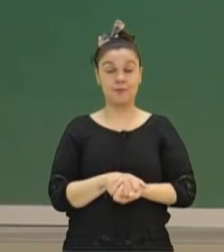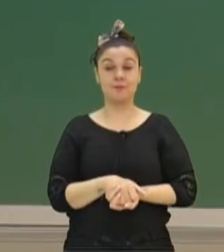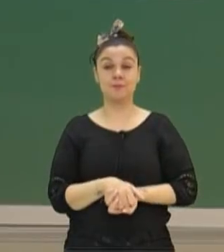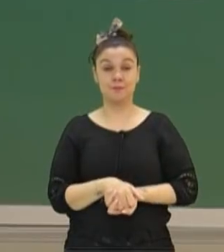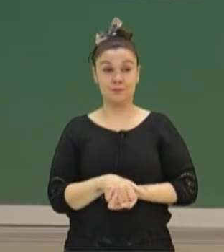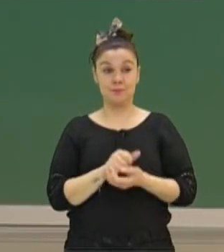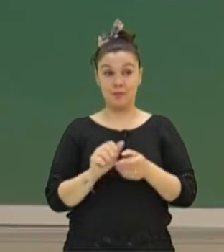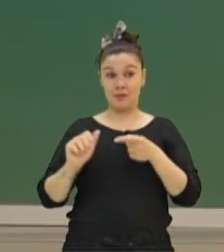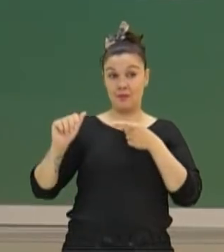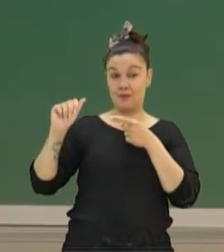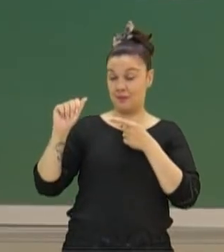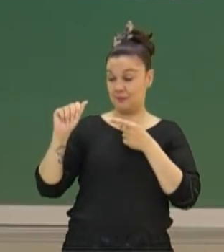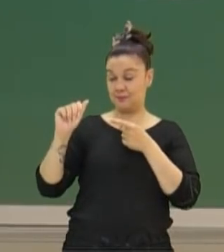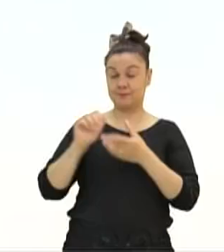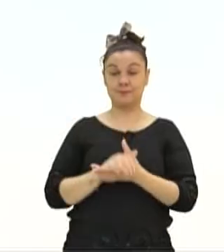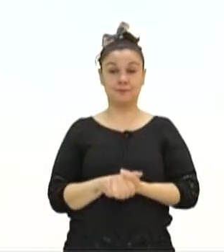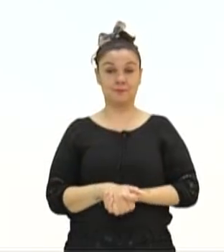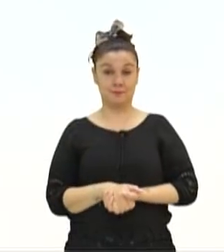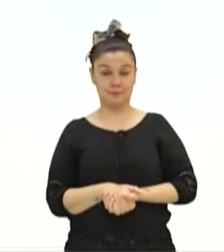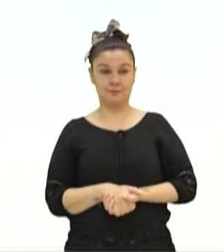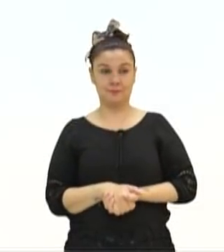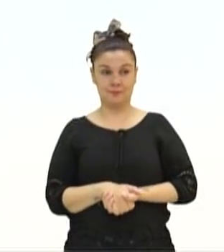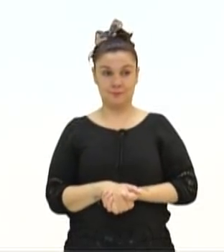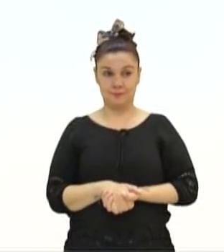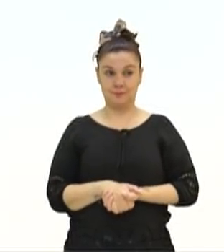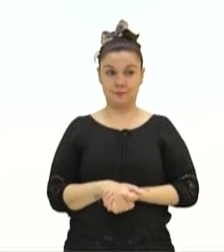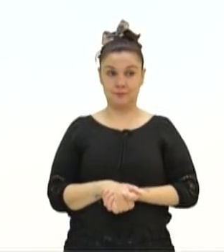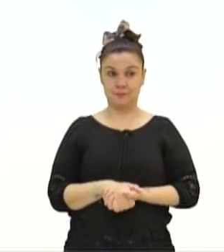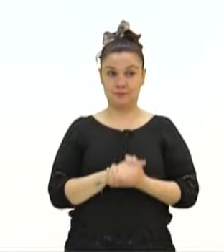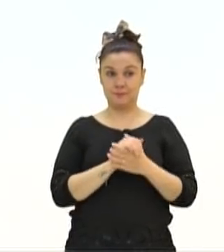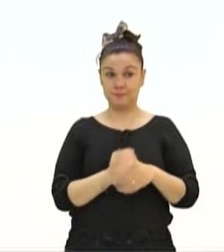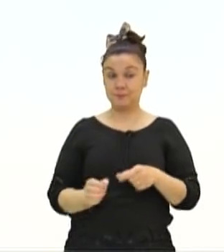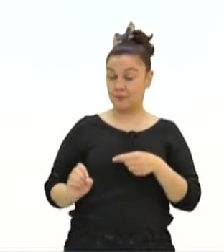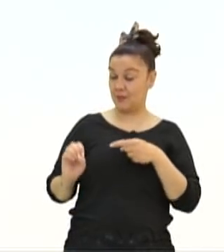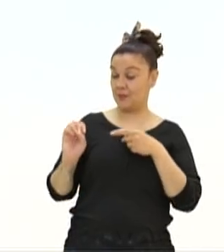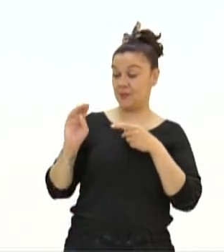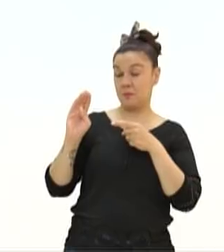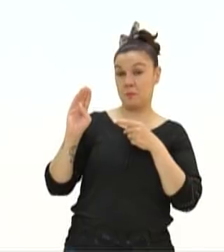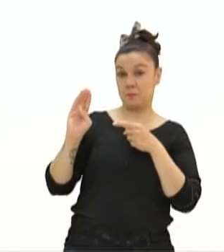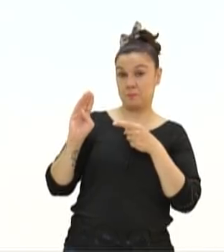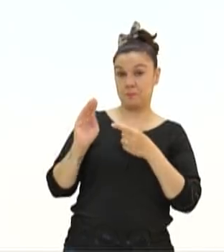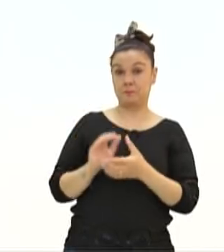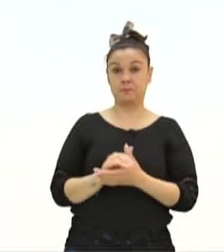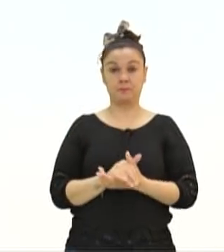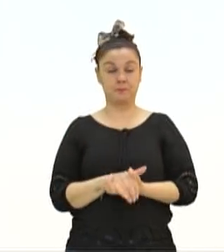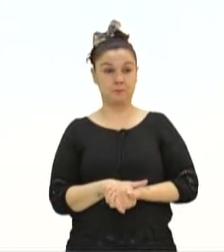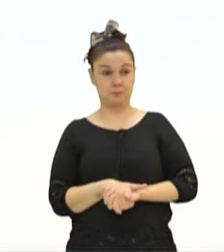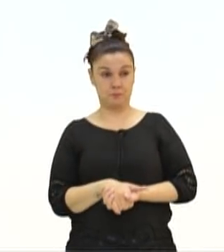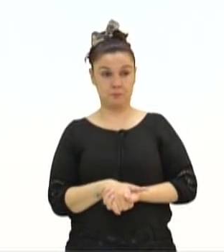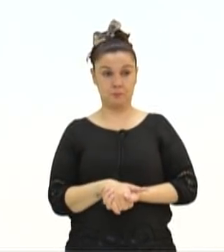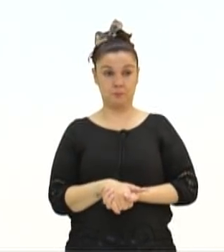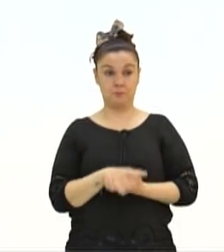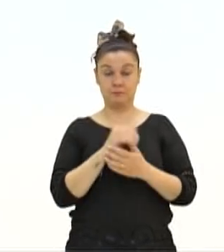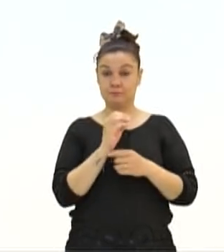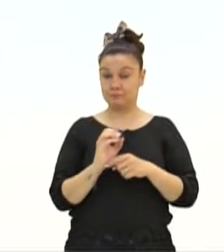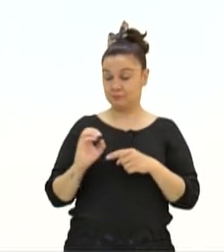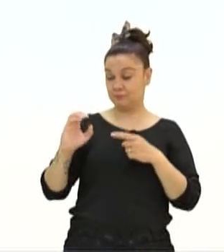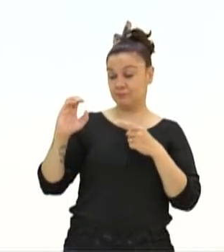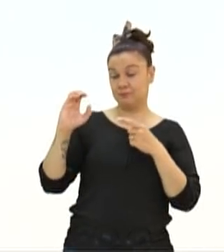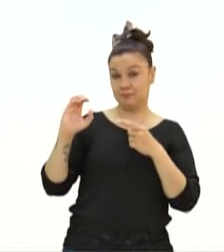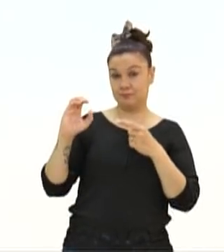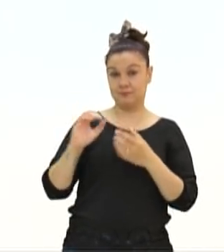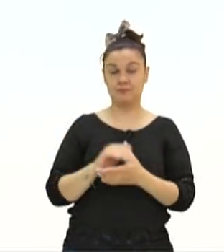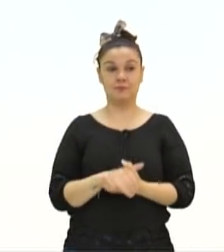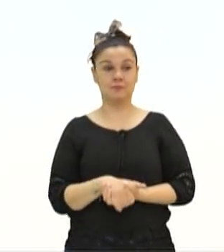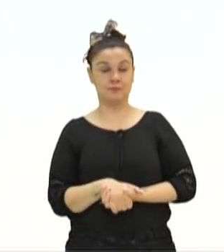qual estrutura? Na opção A, da vesícula ou glândula seminal. Na opção B, dos epidídimos. Da